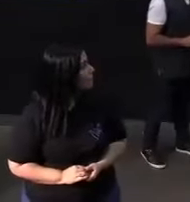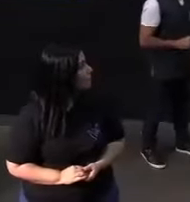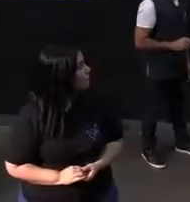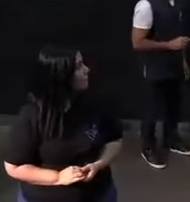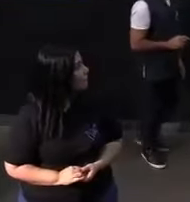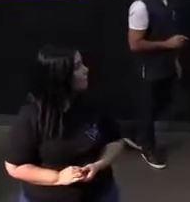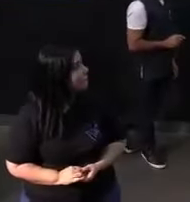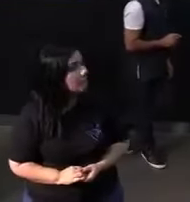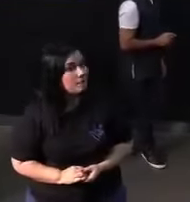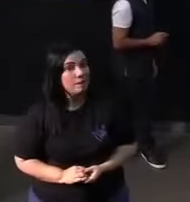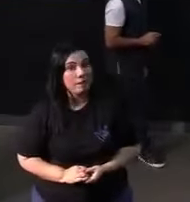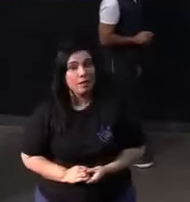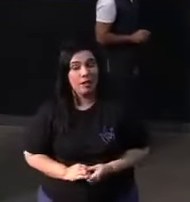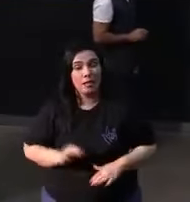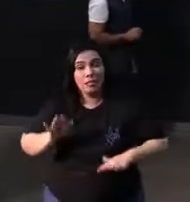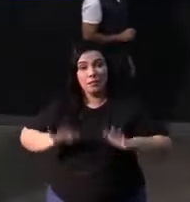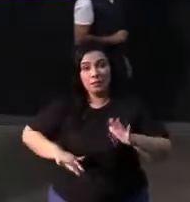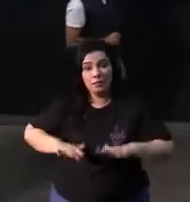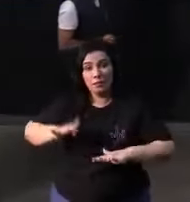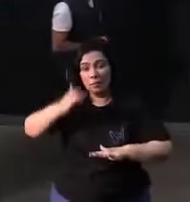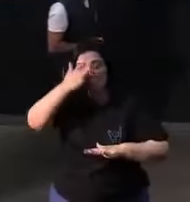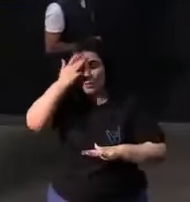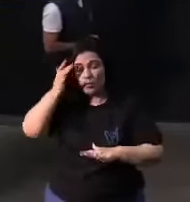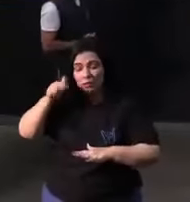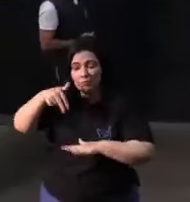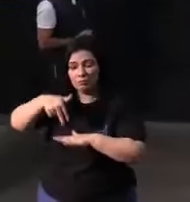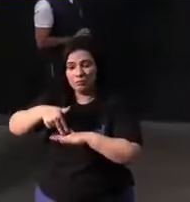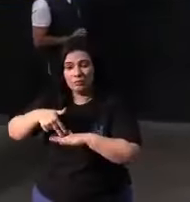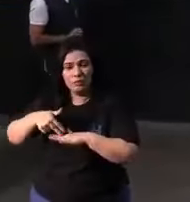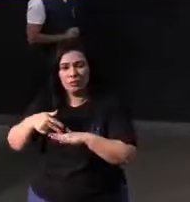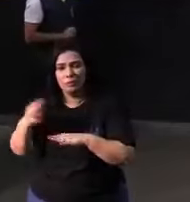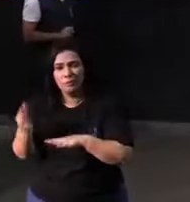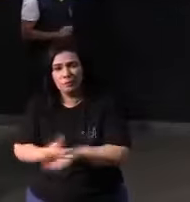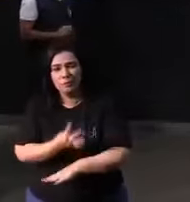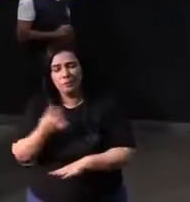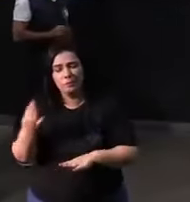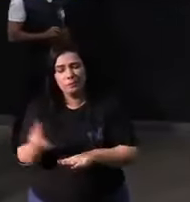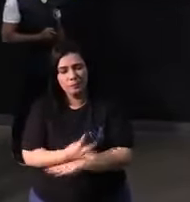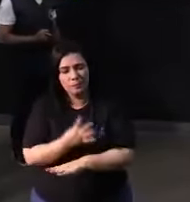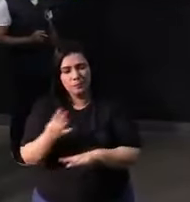Alguém que está carregando um fardo muito grande, não está dando conta.